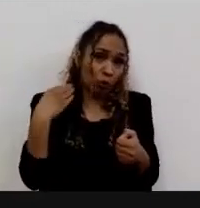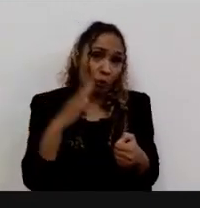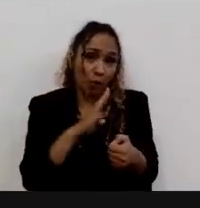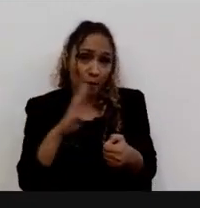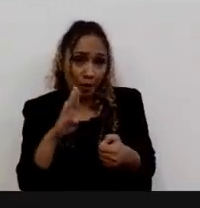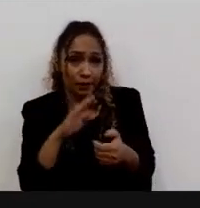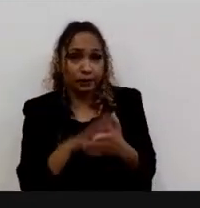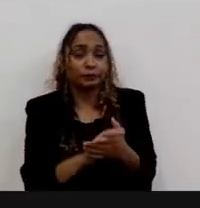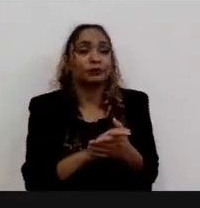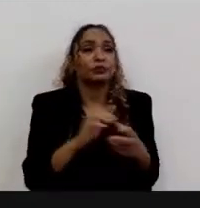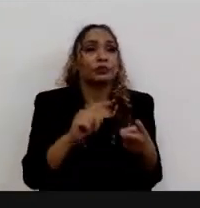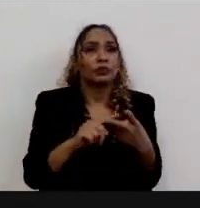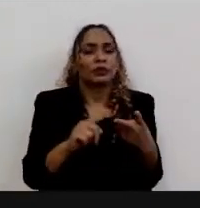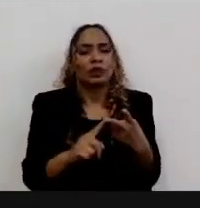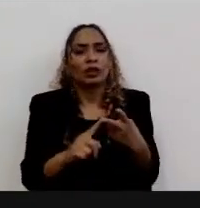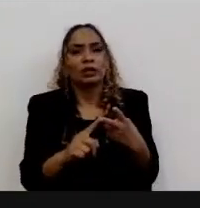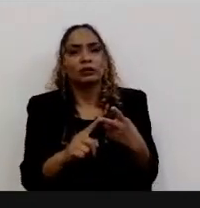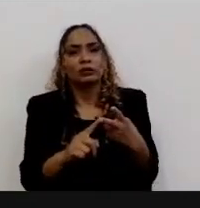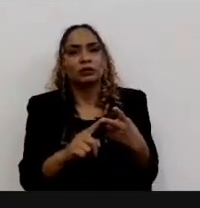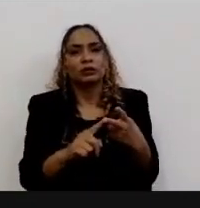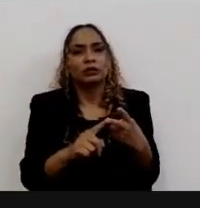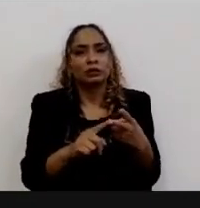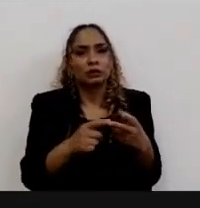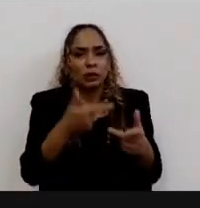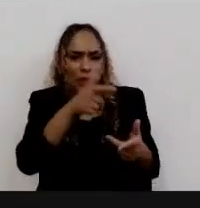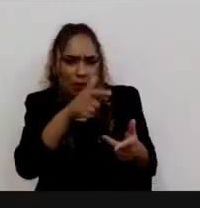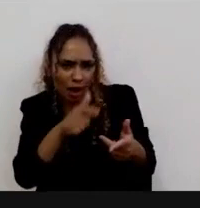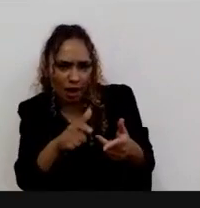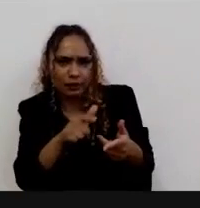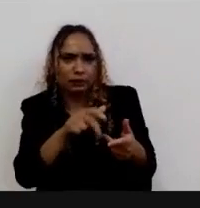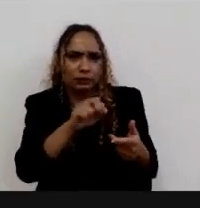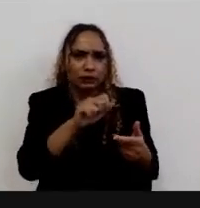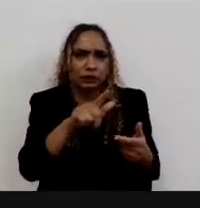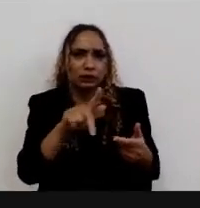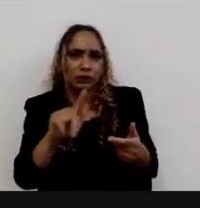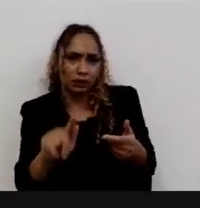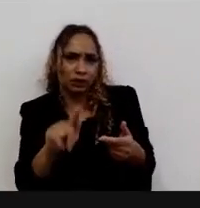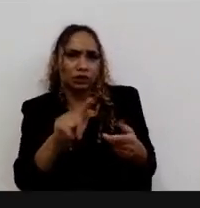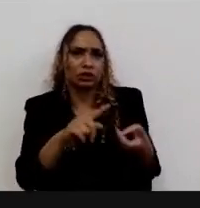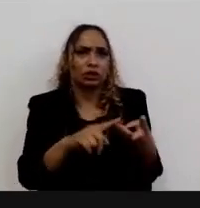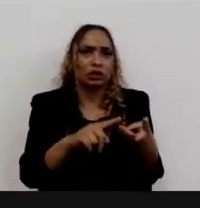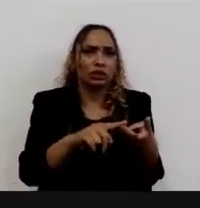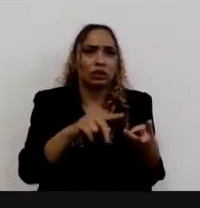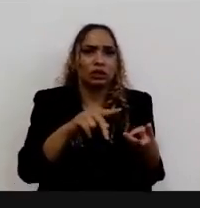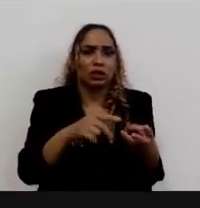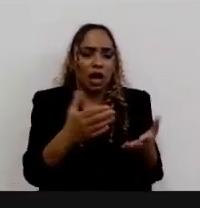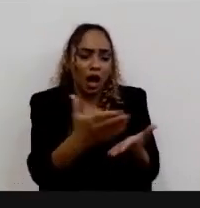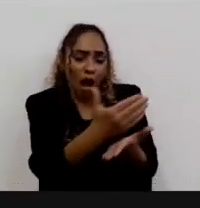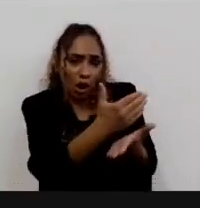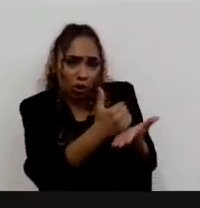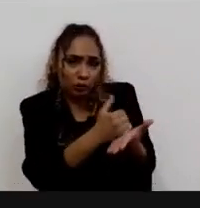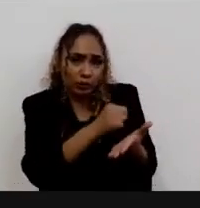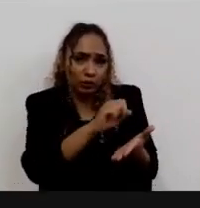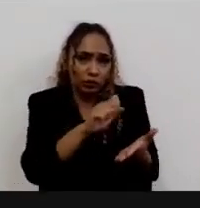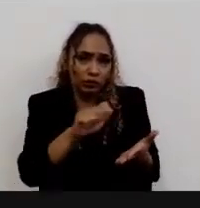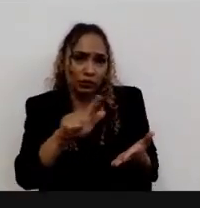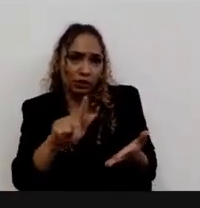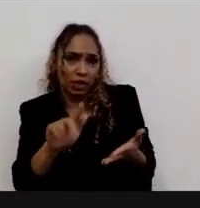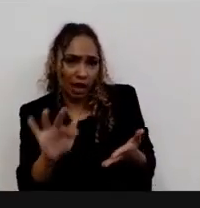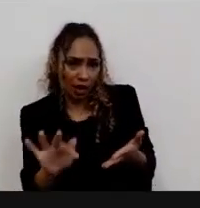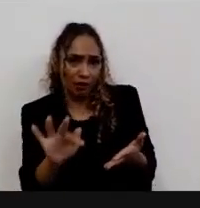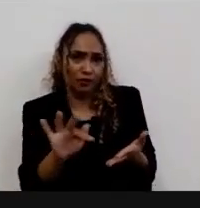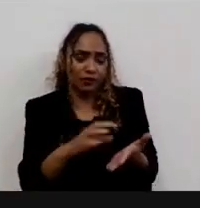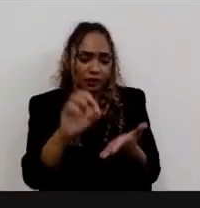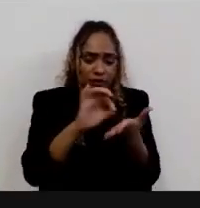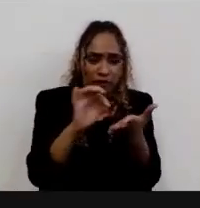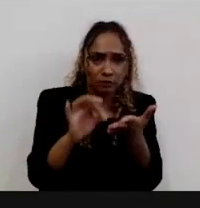de faturas no Banco do Brasil, retificações de RAs no CIGRU, recolhimentos no CIAF Web, inserção, compartilhamento e